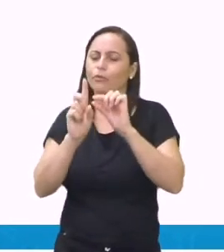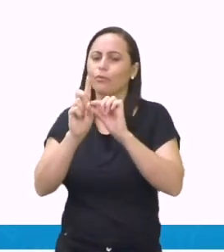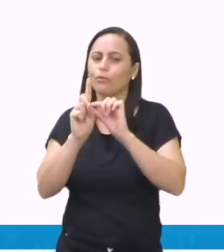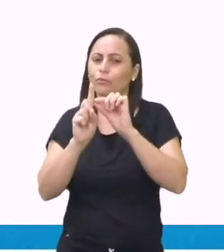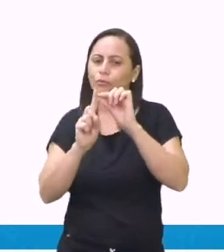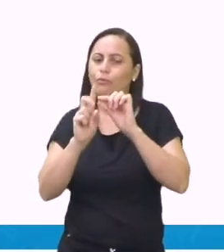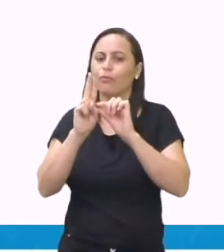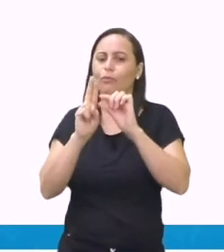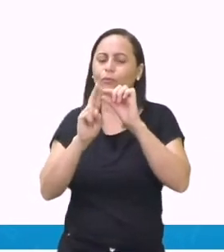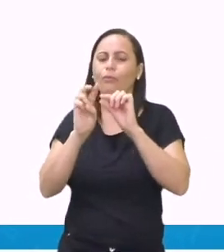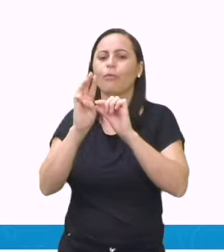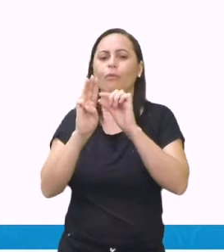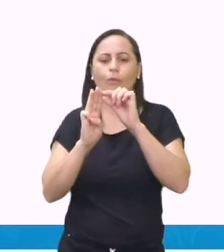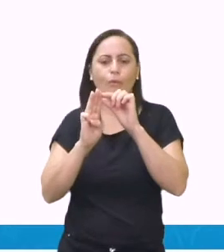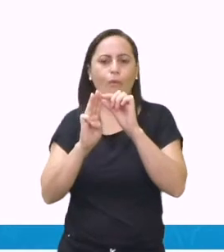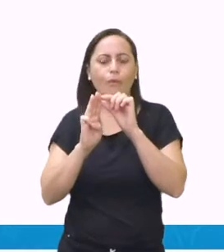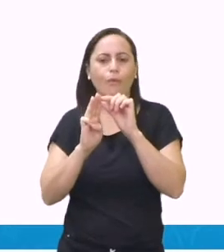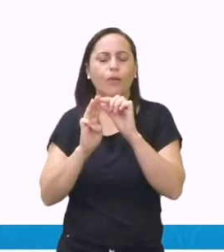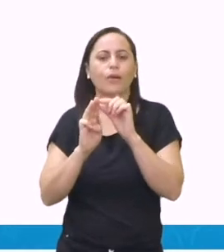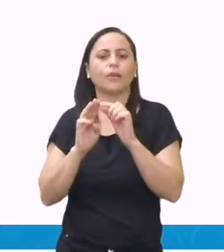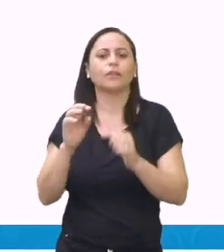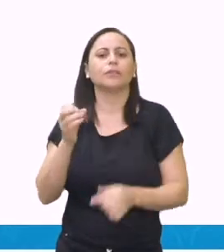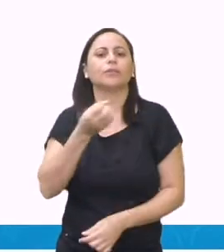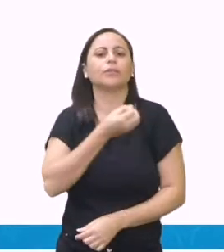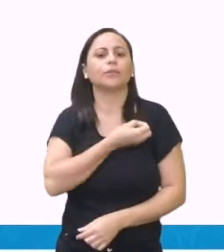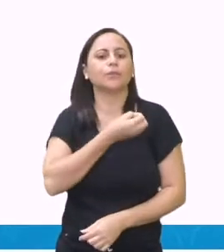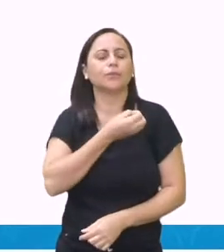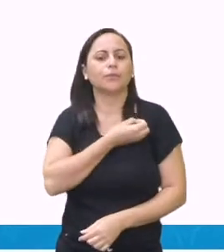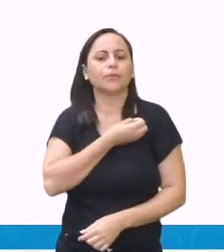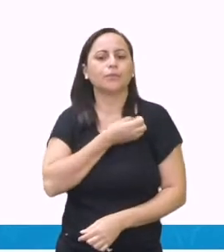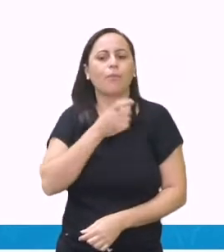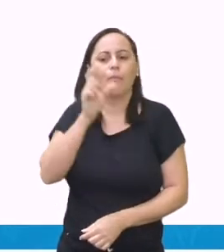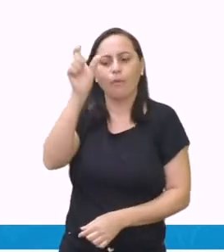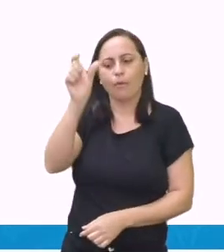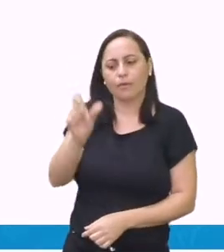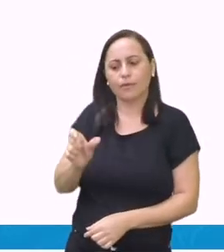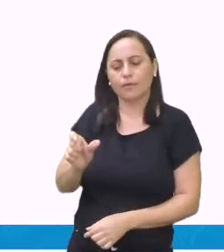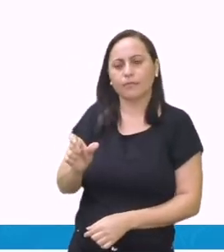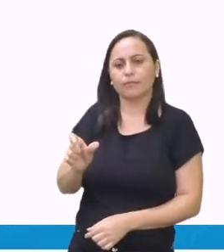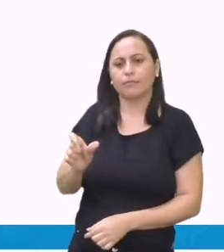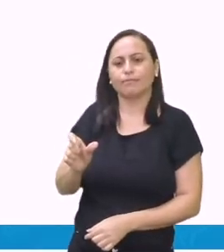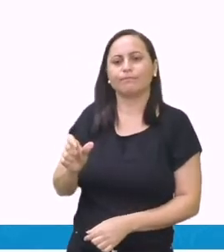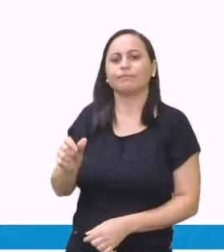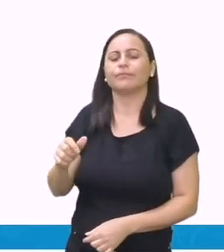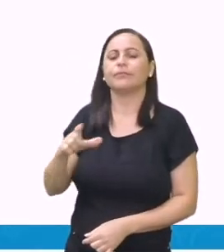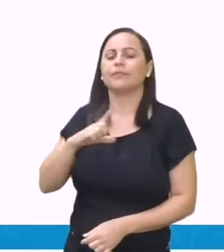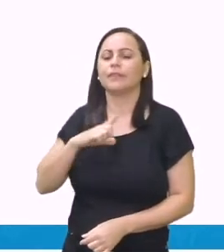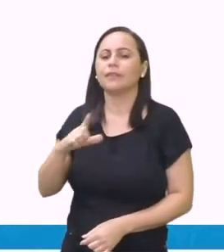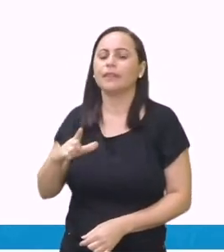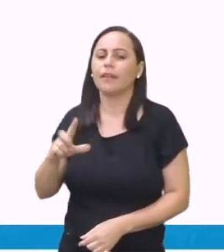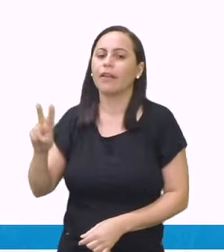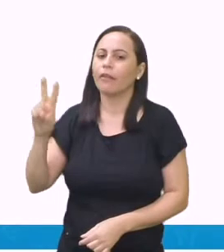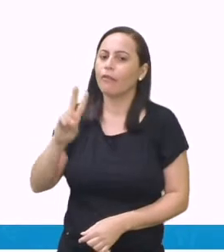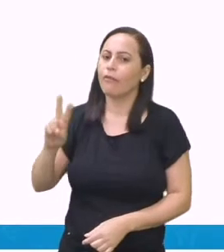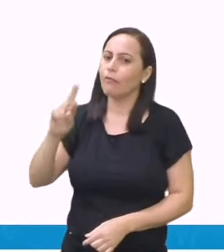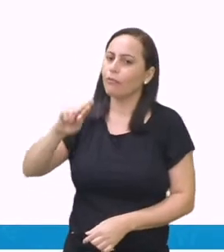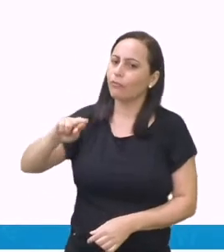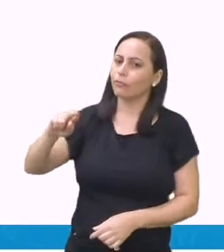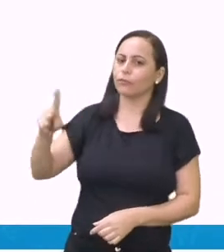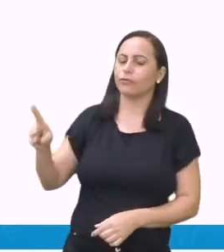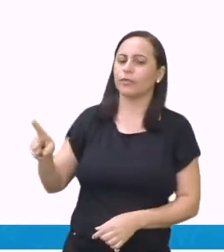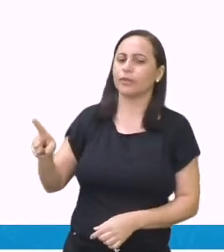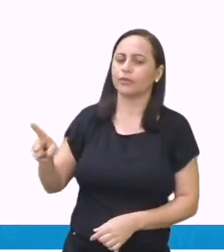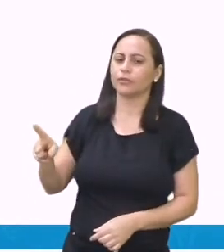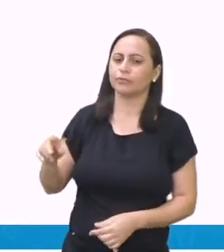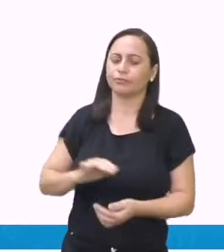algarismo está, ele possui um valor diferente. O 3 na ordem das unidades